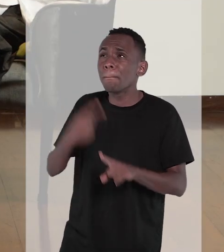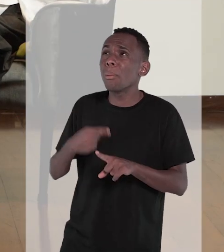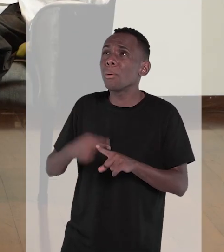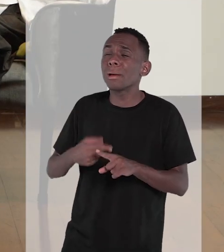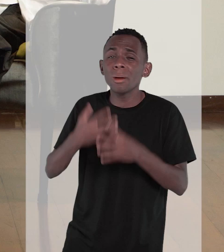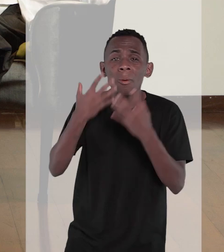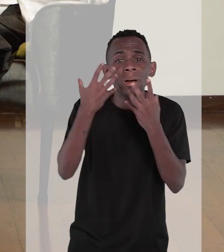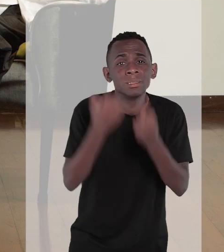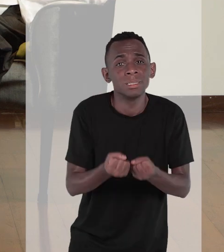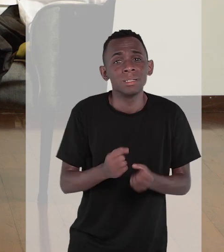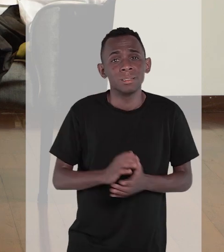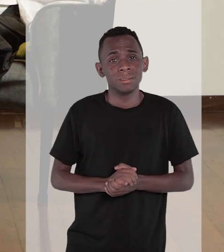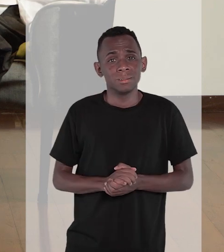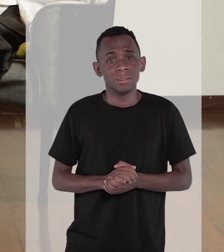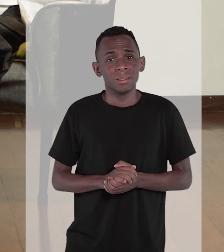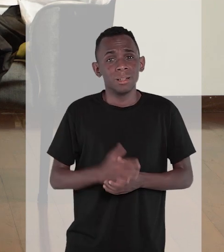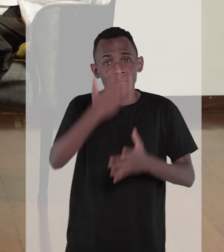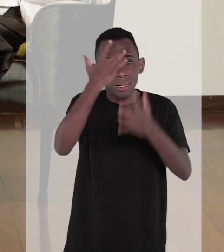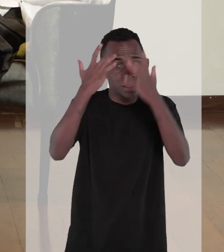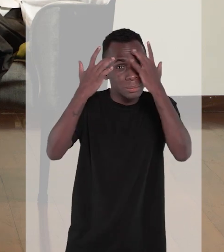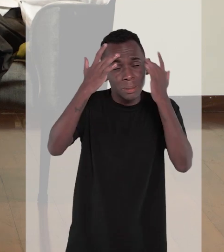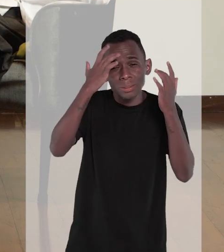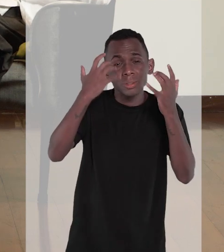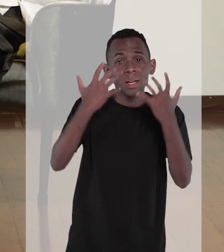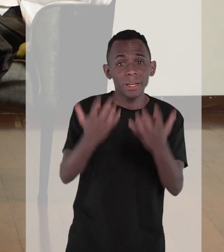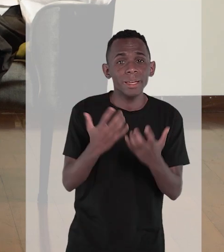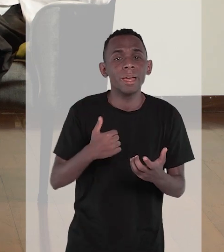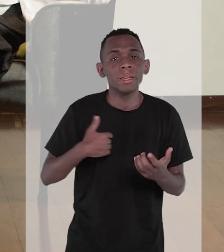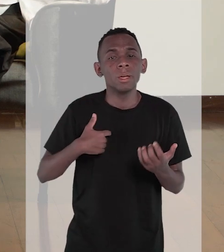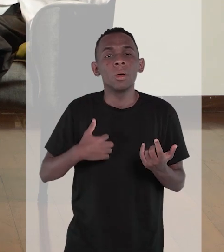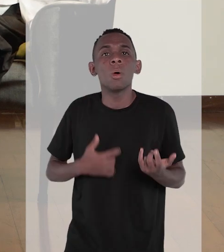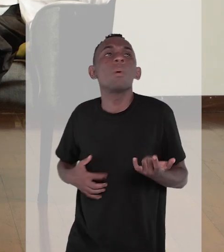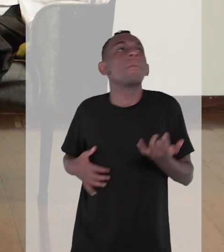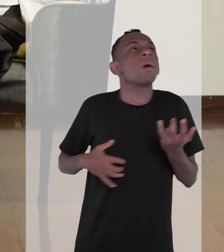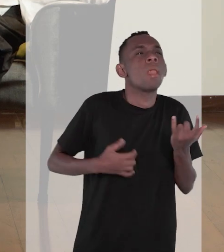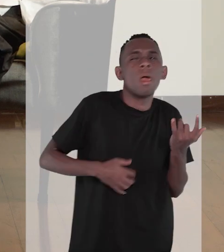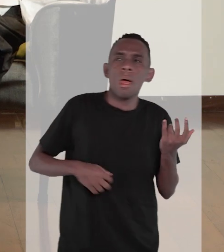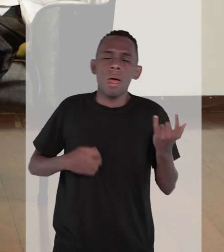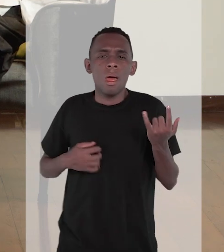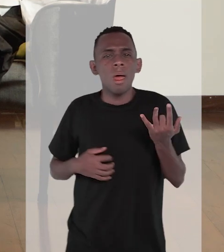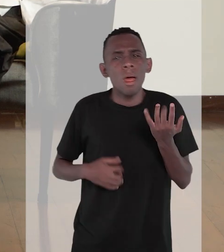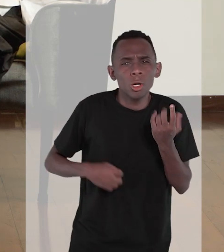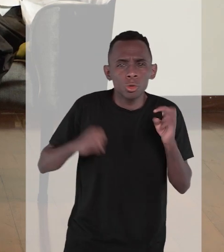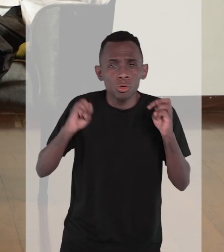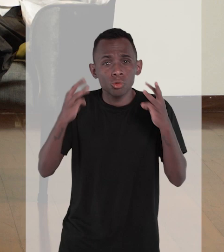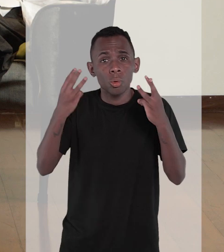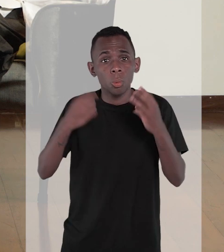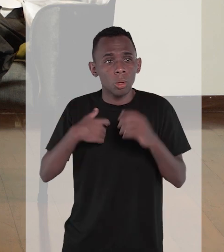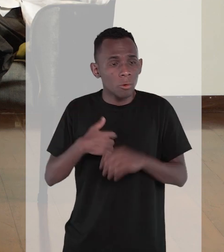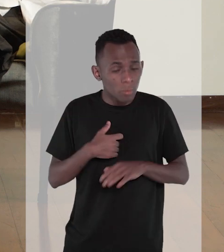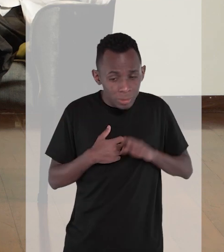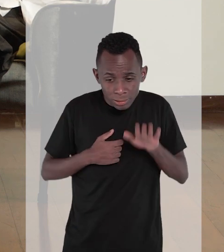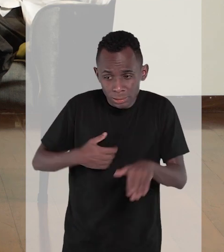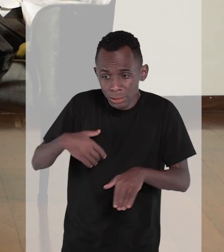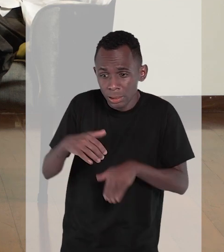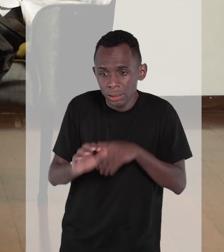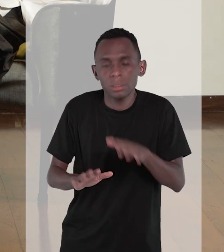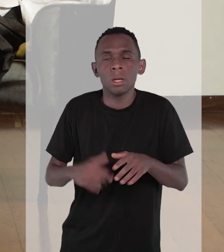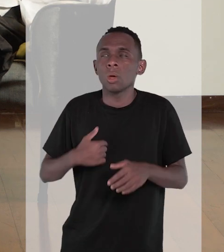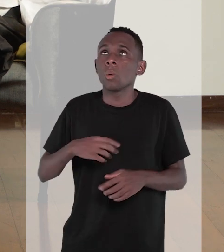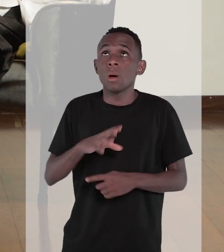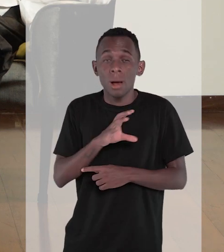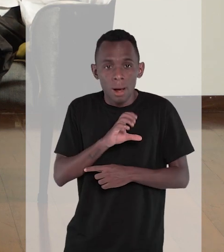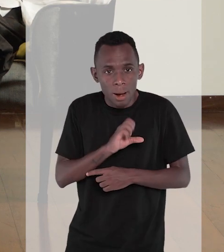minha carreira. Essas pessoas estão esperando que eu entre tocando violão. Eu vou entrar que nem uma pessoa acuada, que a ideia era essa,